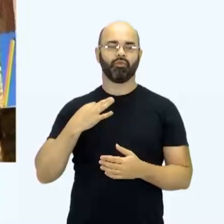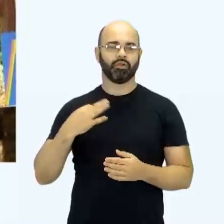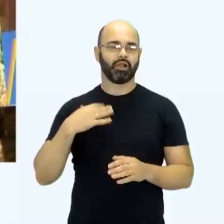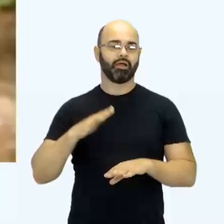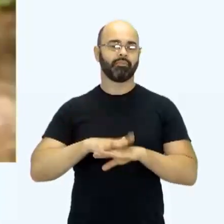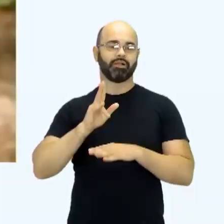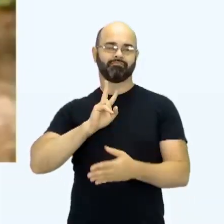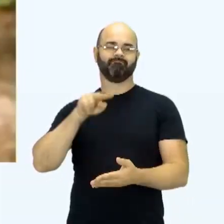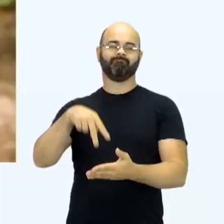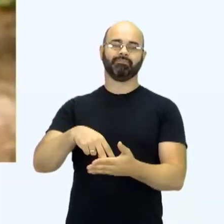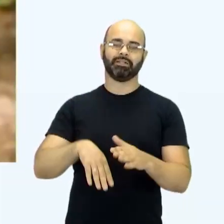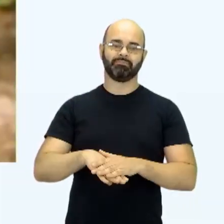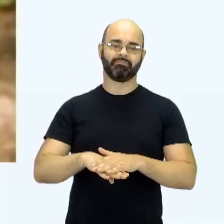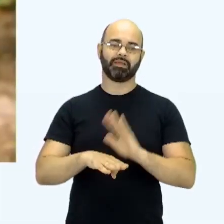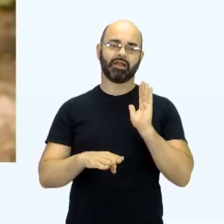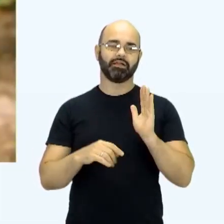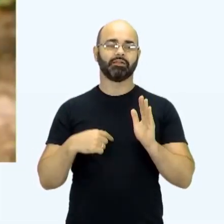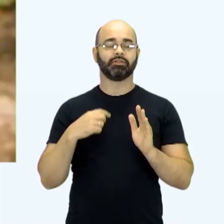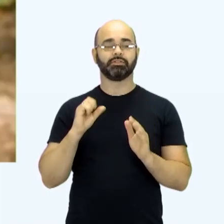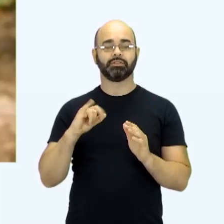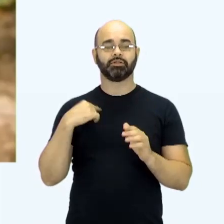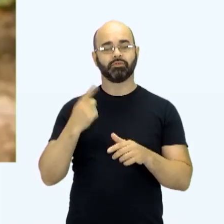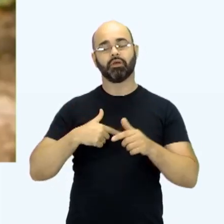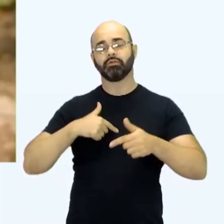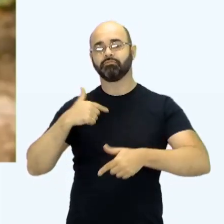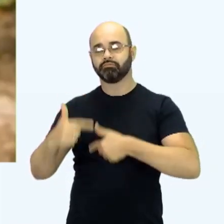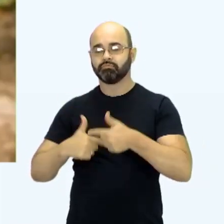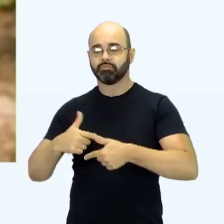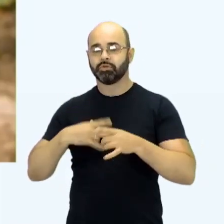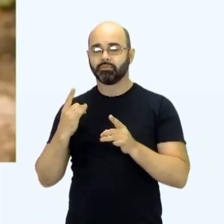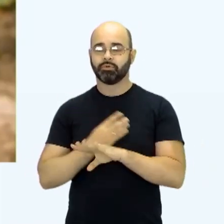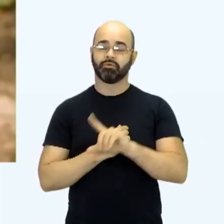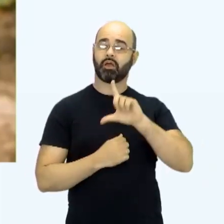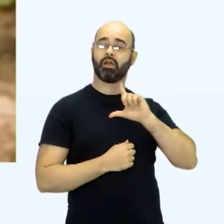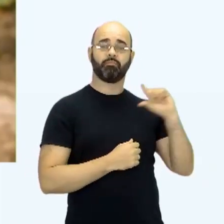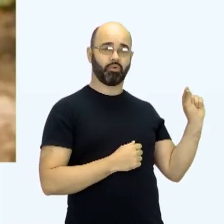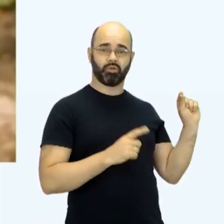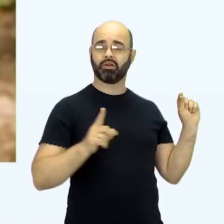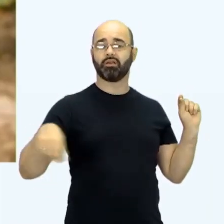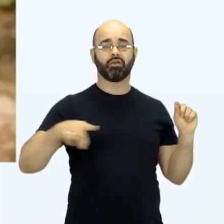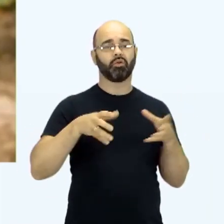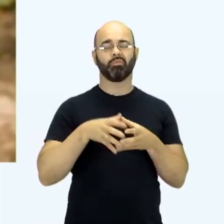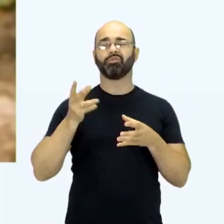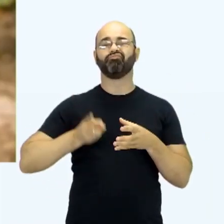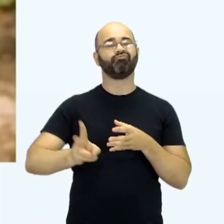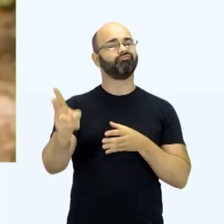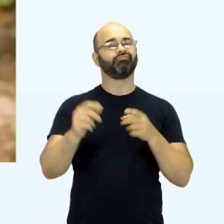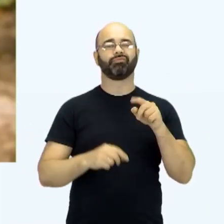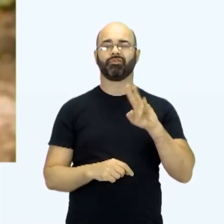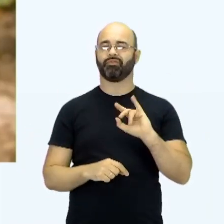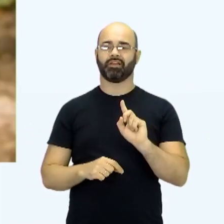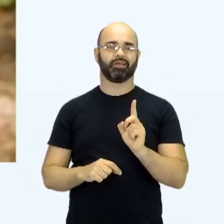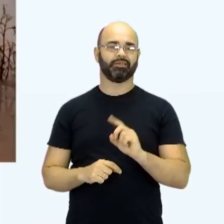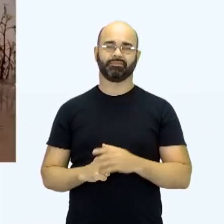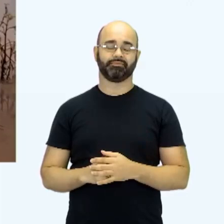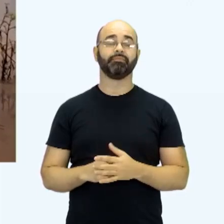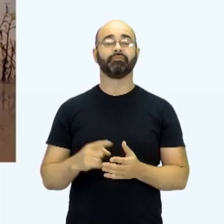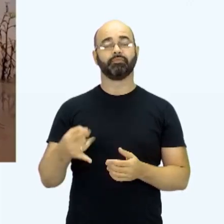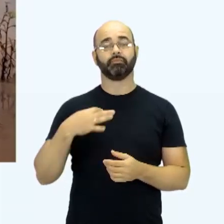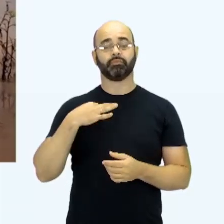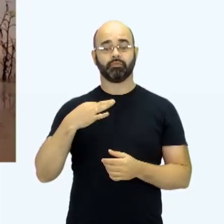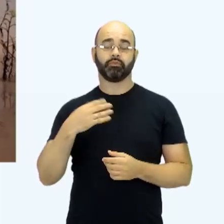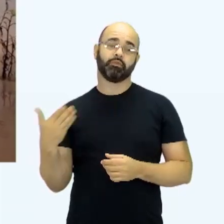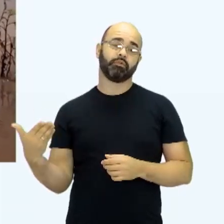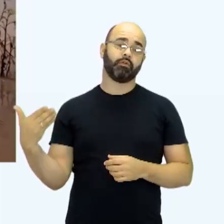aí, se a gente vem, desenvolve uma atividade e depois vai embora, o pessoal não vai ter o hábito de dar continuidade àquilo. Os voluntários